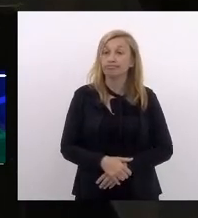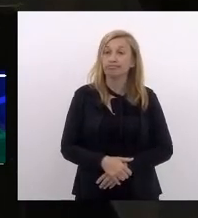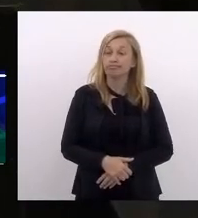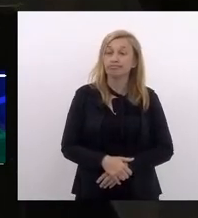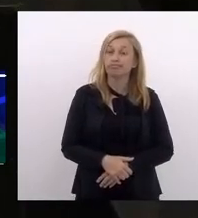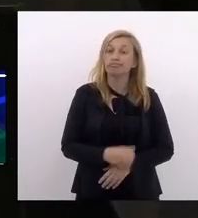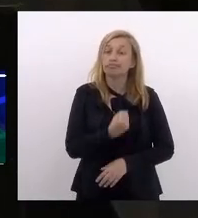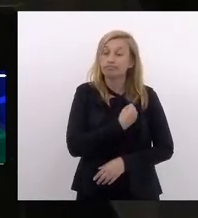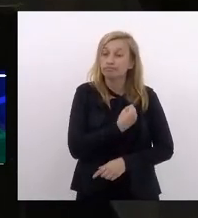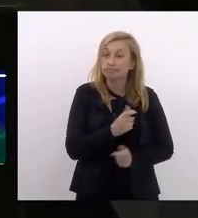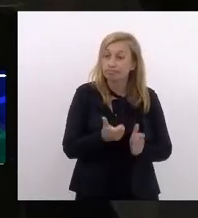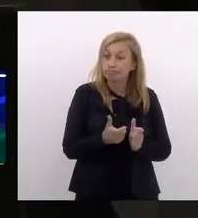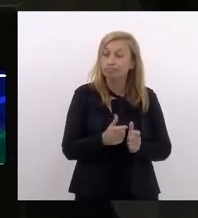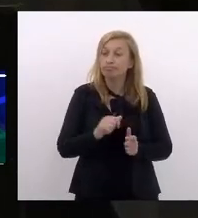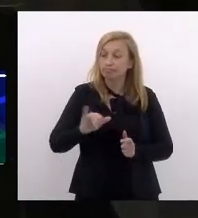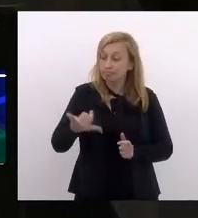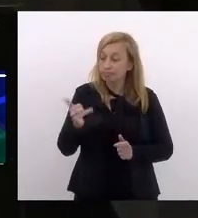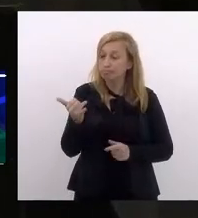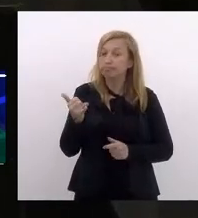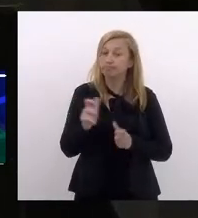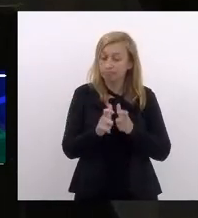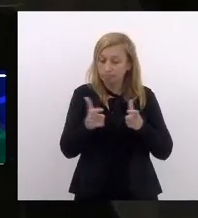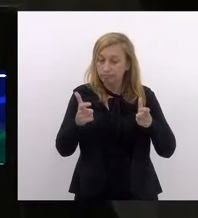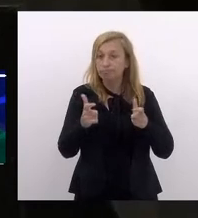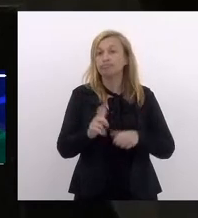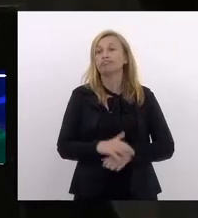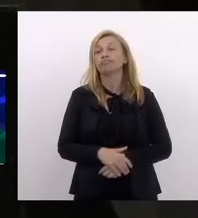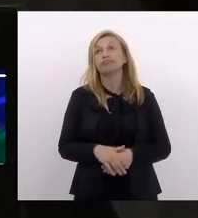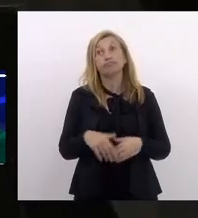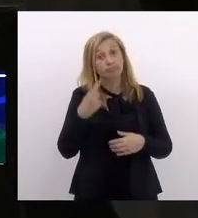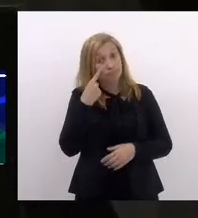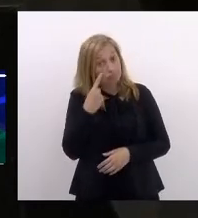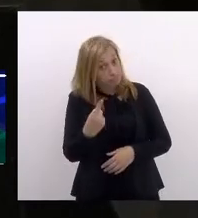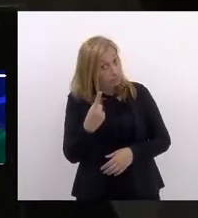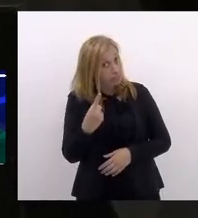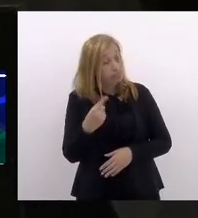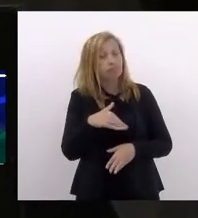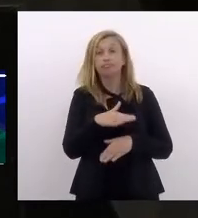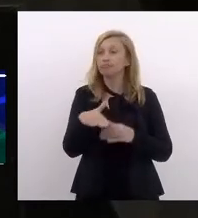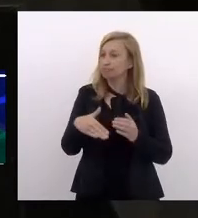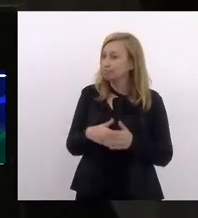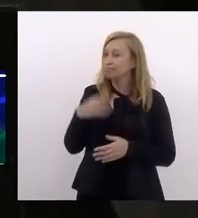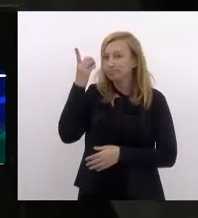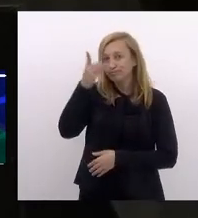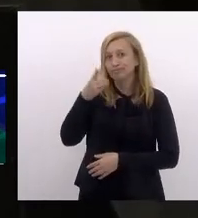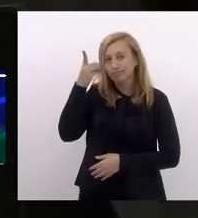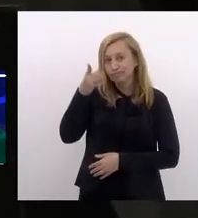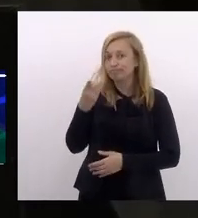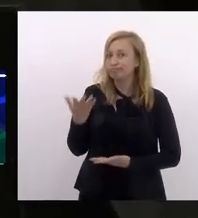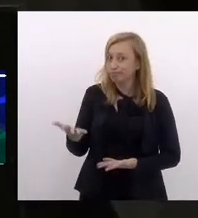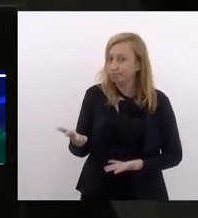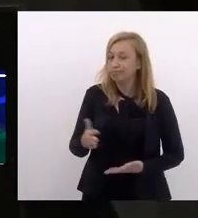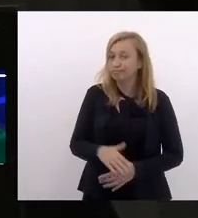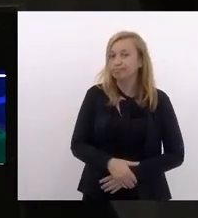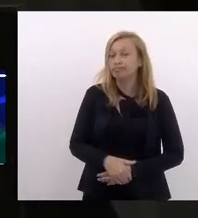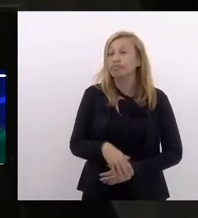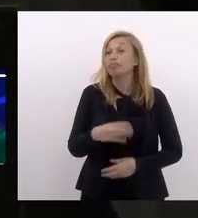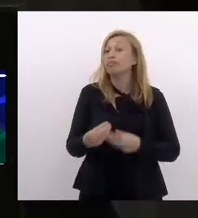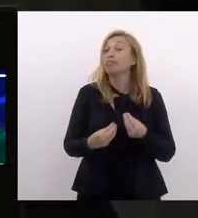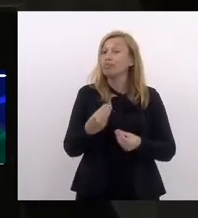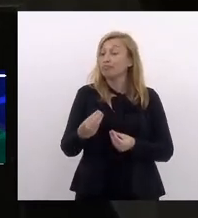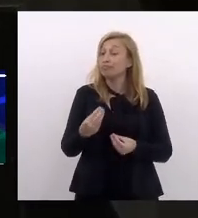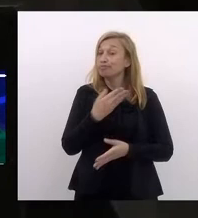vai aumentar a taxa de juros. Então, vejam, senhoras e senhores deputados, como esse é